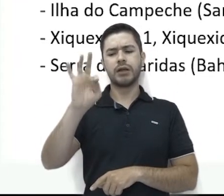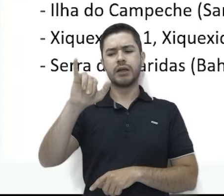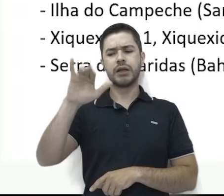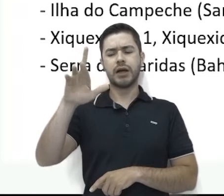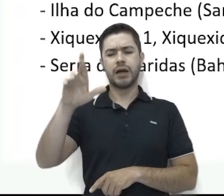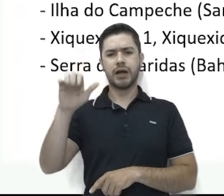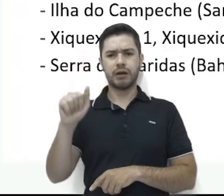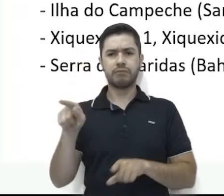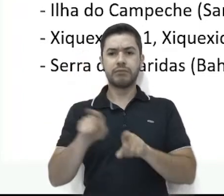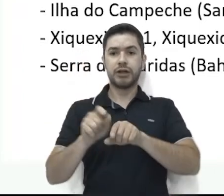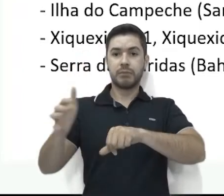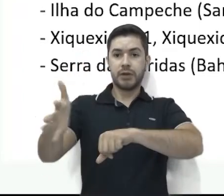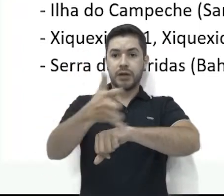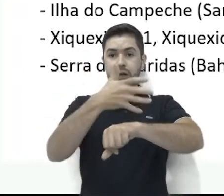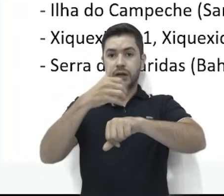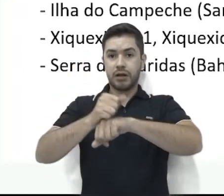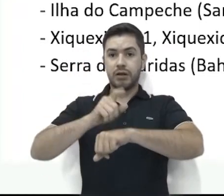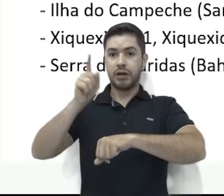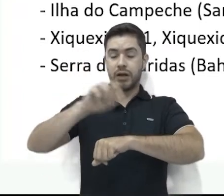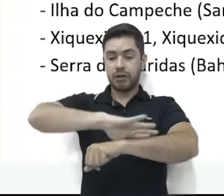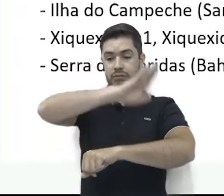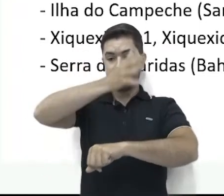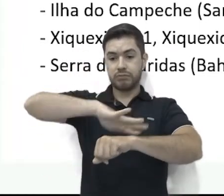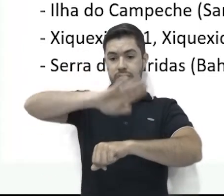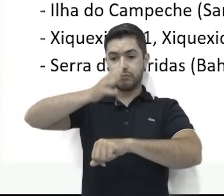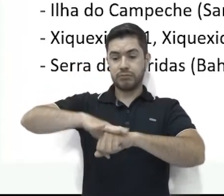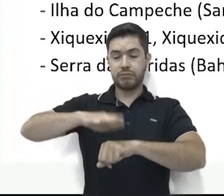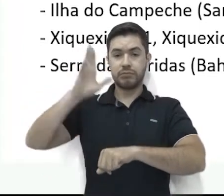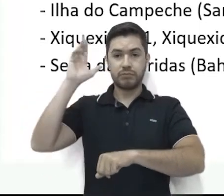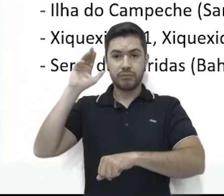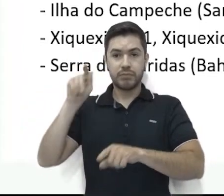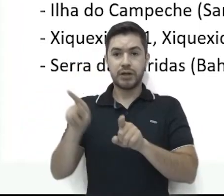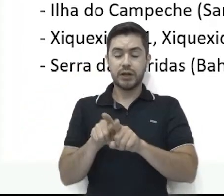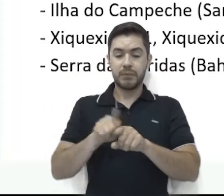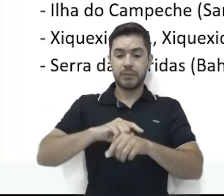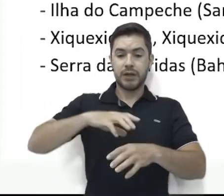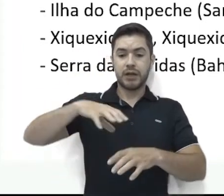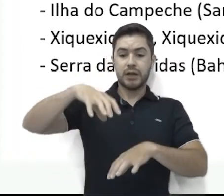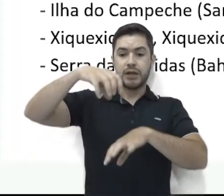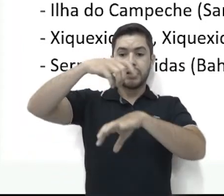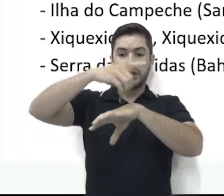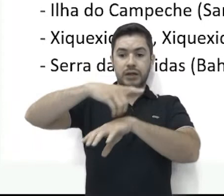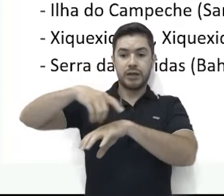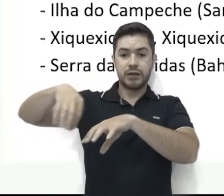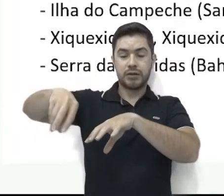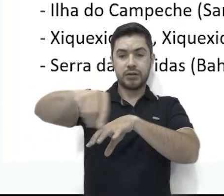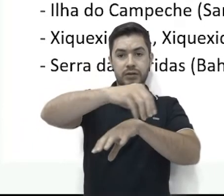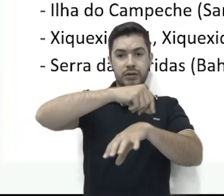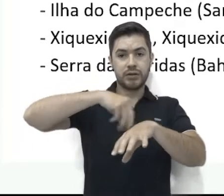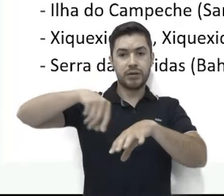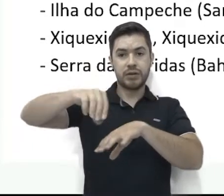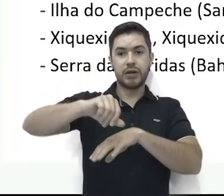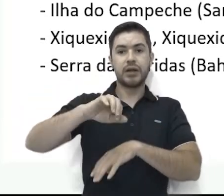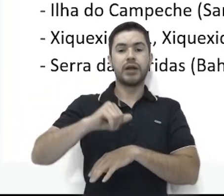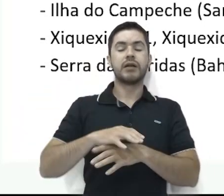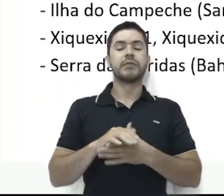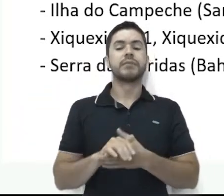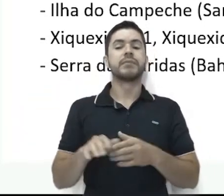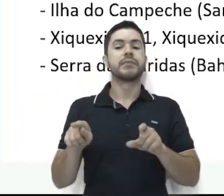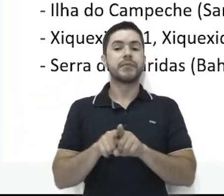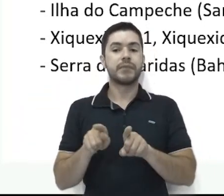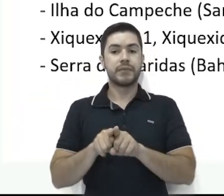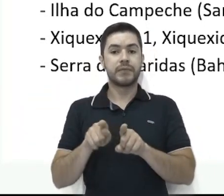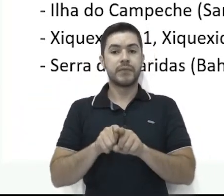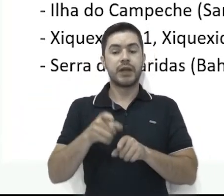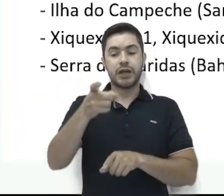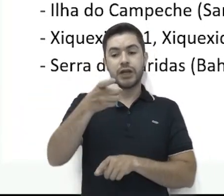Parque Nacional Serra do Capivara, no Piauí, na Ilha do Campeche, em Santa Catarina, e no Xique-Xique, Rio Grande do Norte, Serra